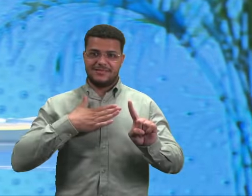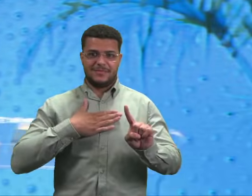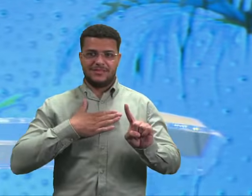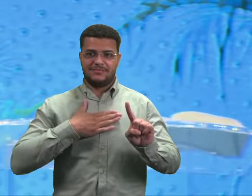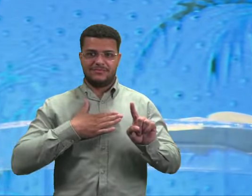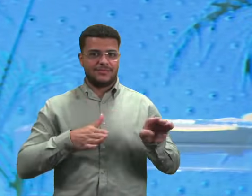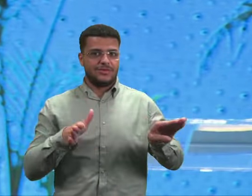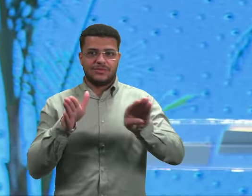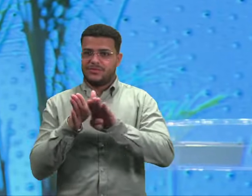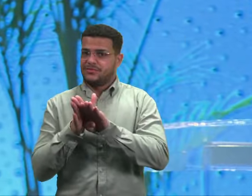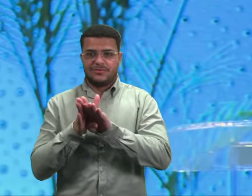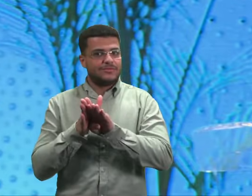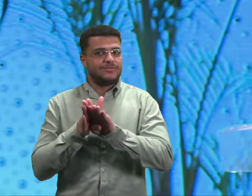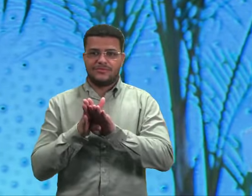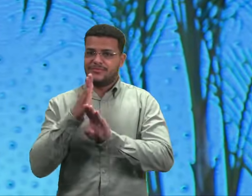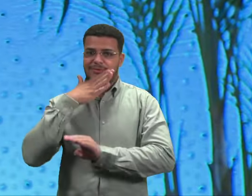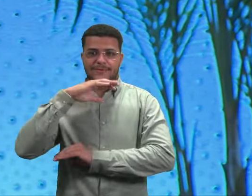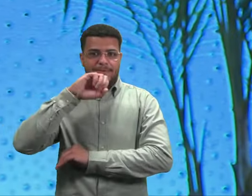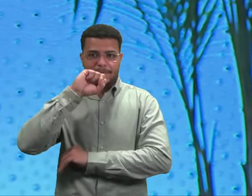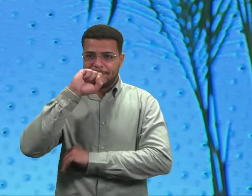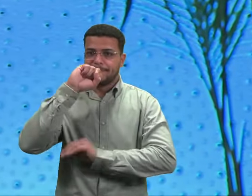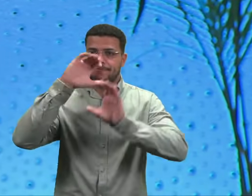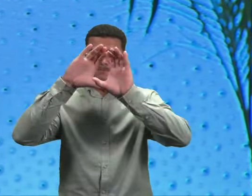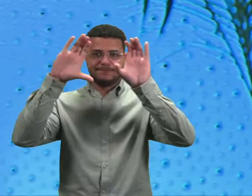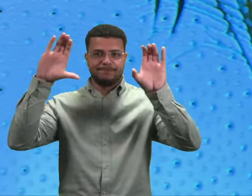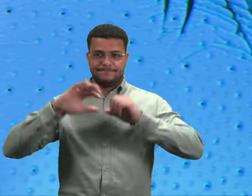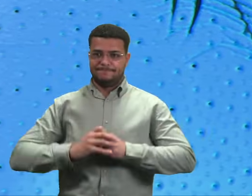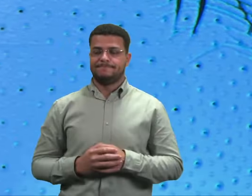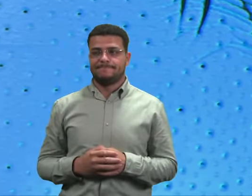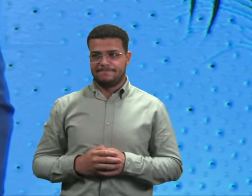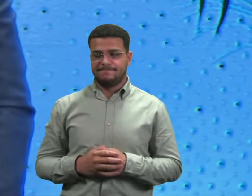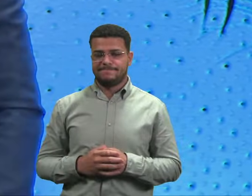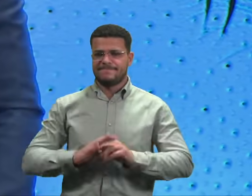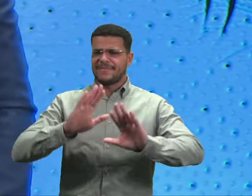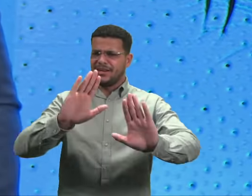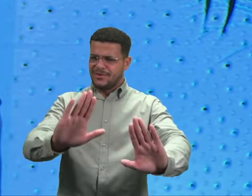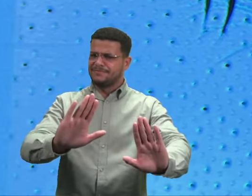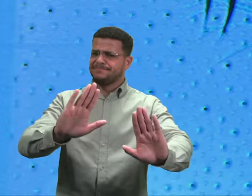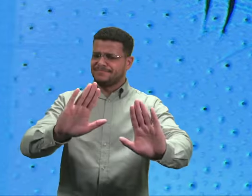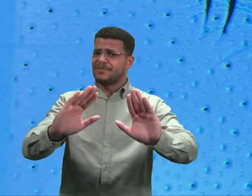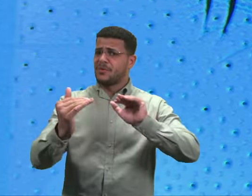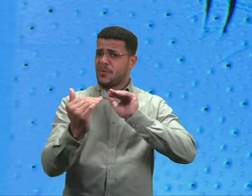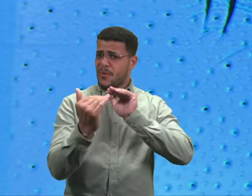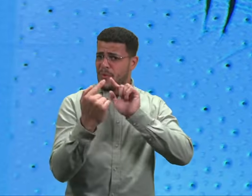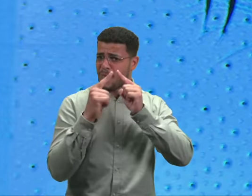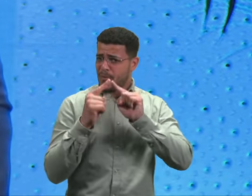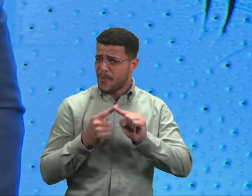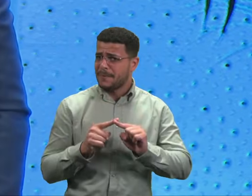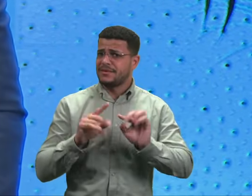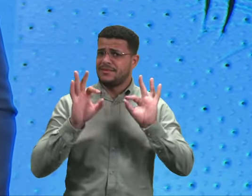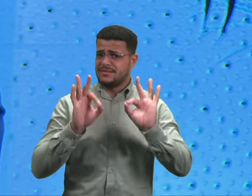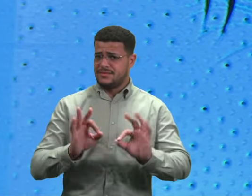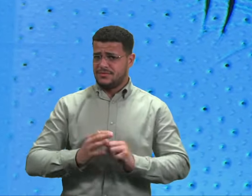Aí Filipe, iluminado, né? Diz assim: Senhor, vamos combinar o seguinte então.